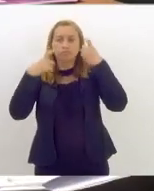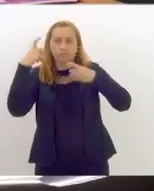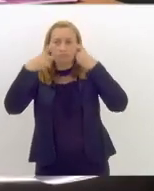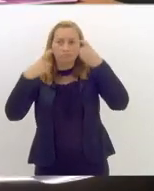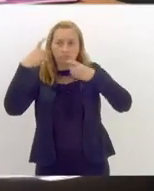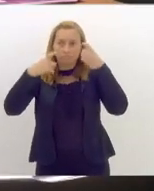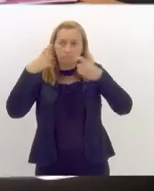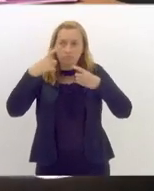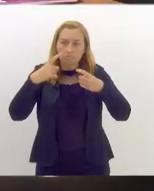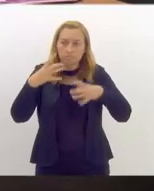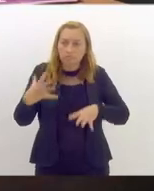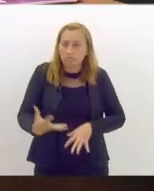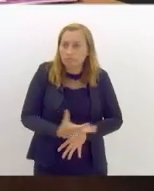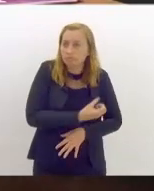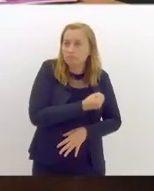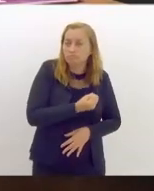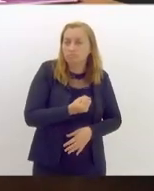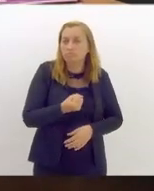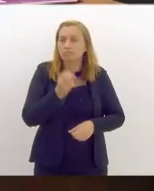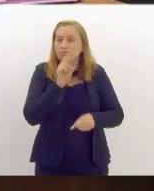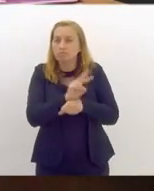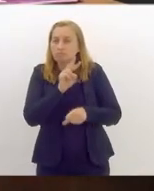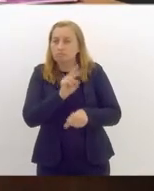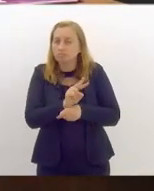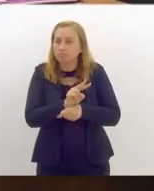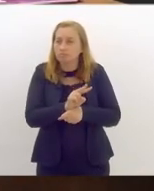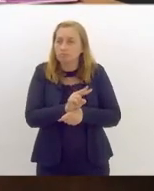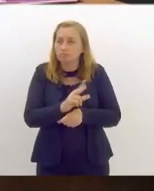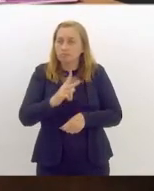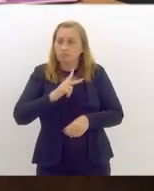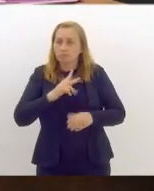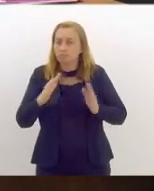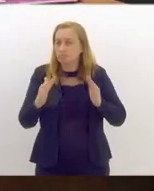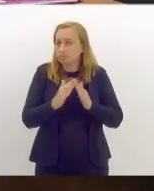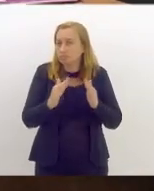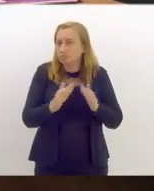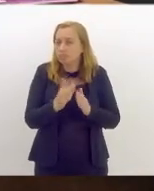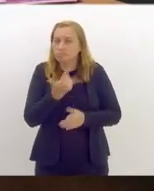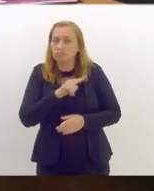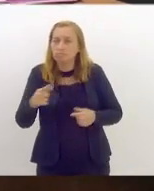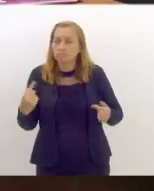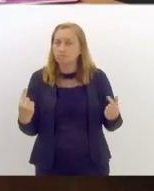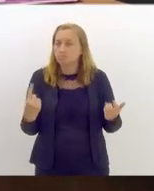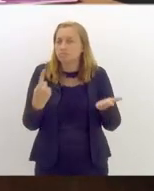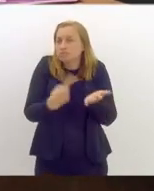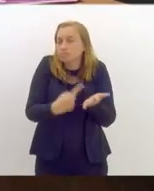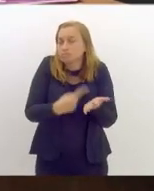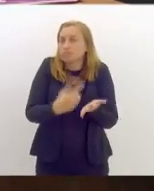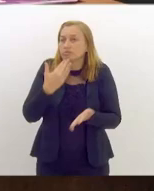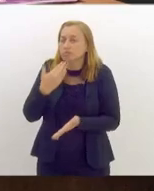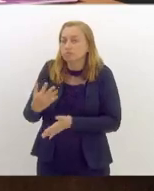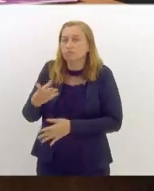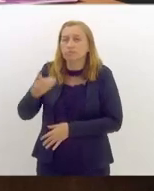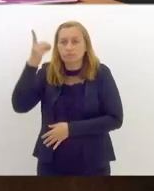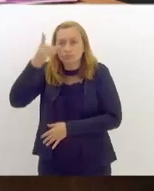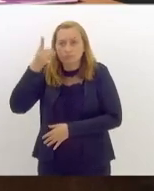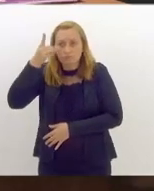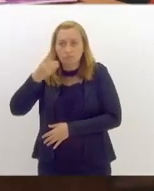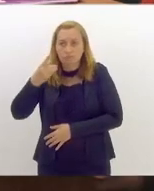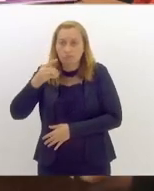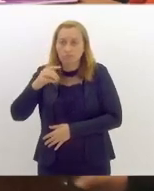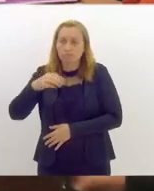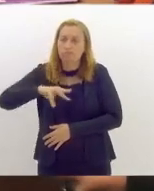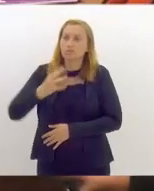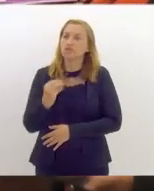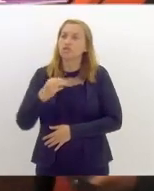de salvar guardar a propriedades privadas então se não houver um acordo aí eu faço um apelo o deputado Chico Machado